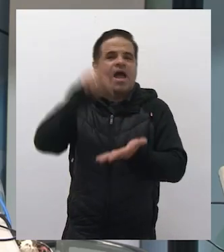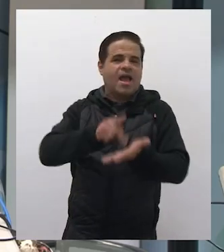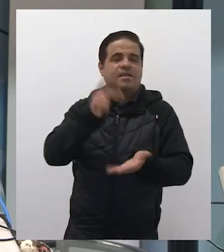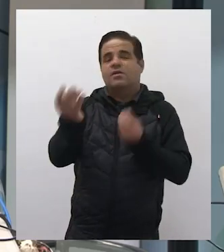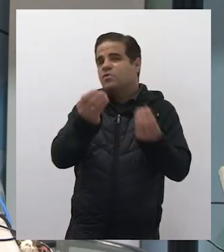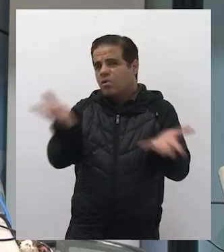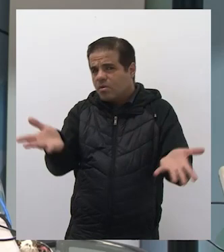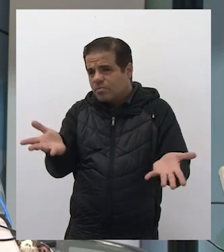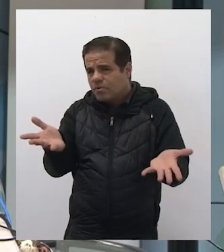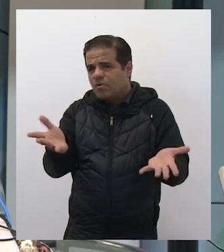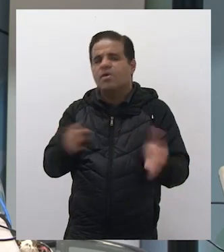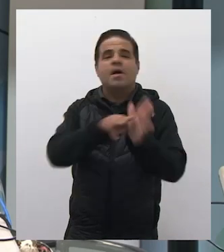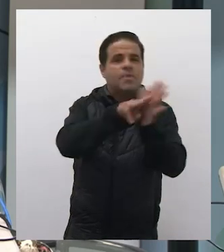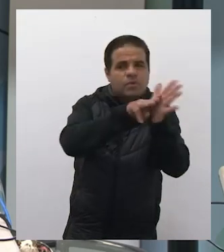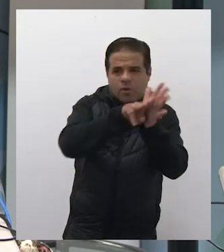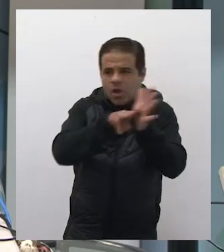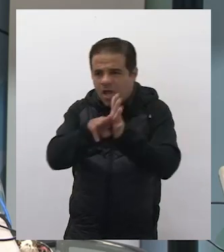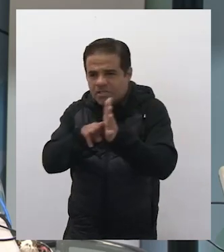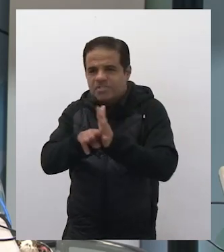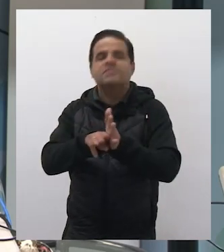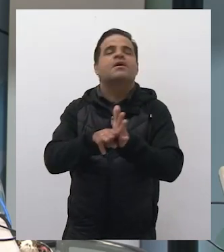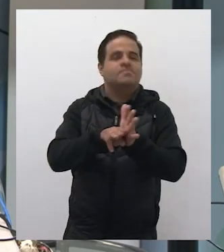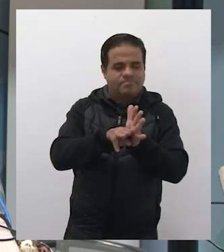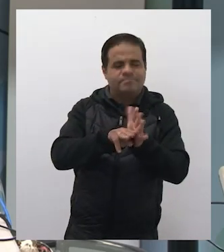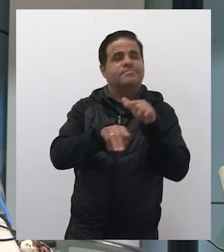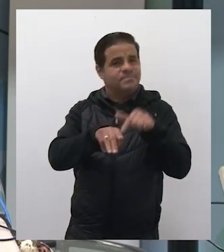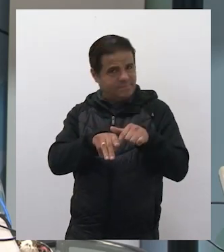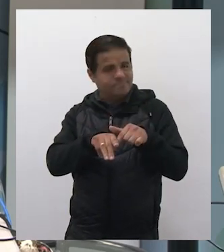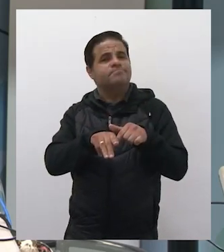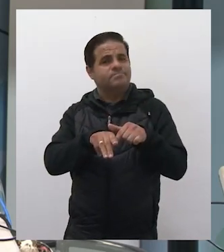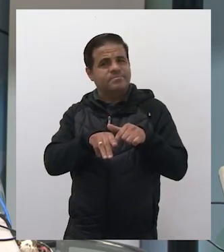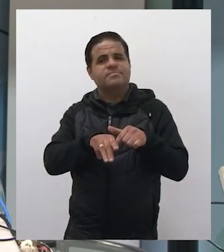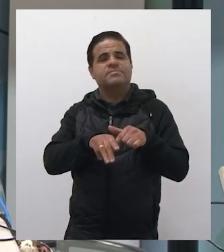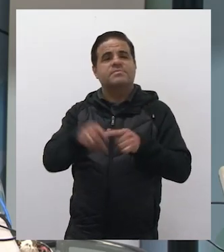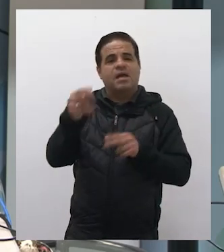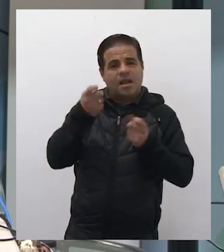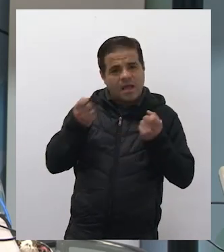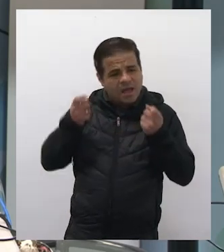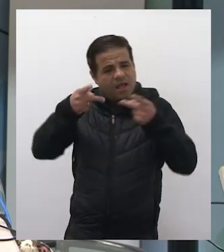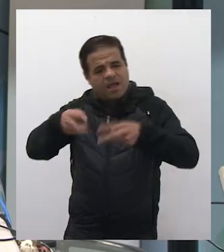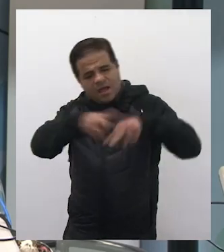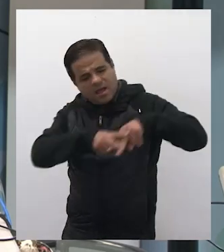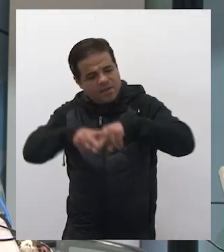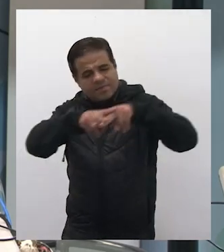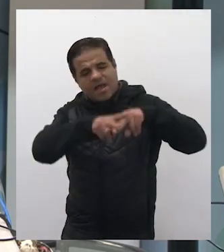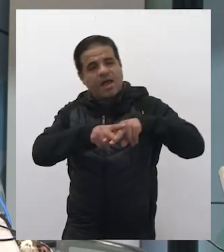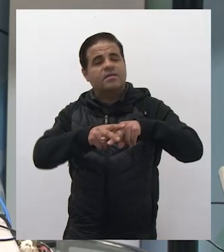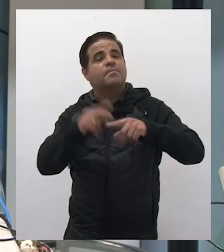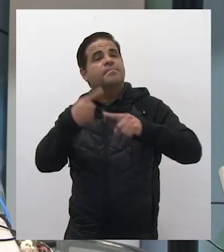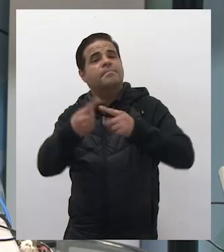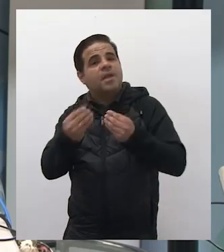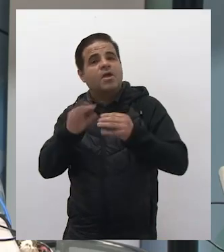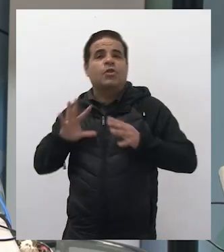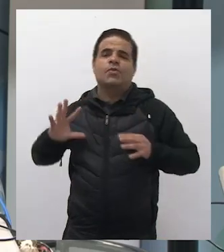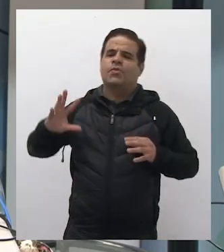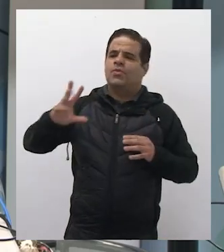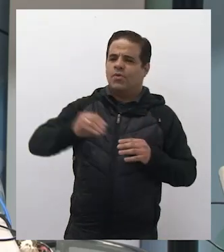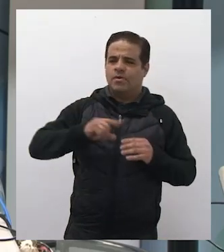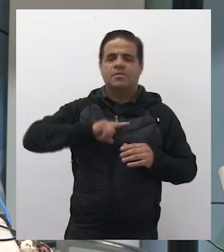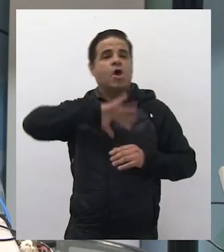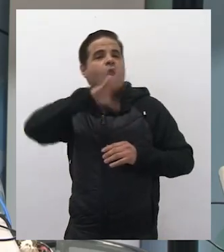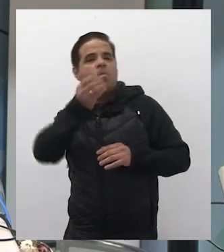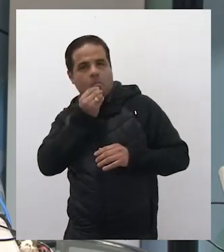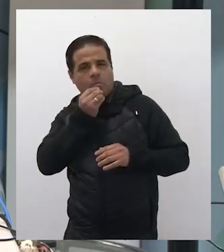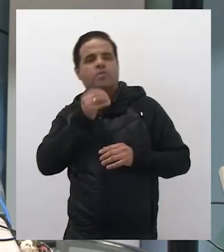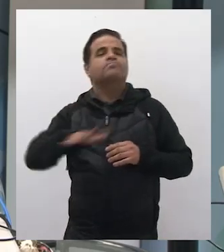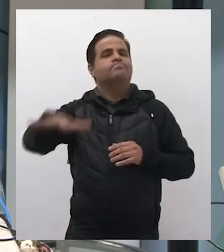né? A metodologia, ela foi revisitada para que todos tivessem a